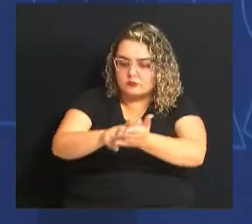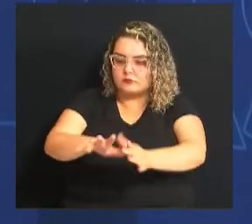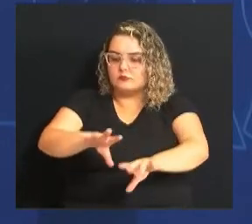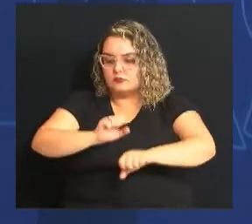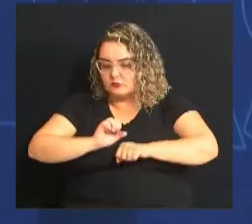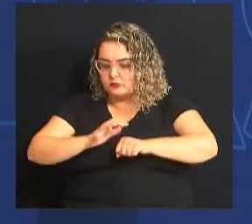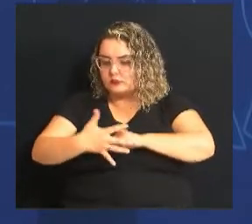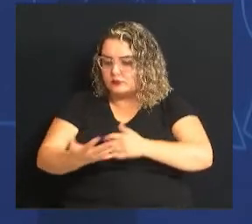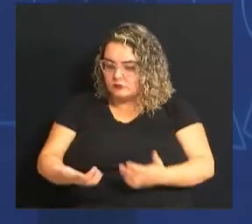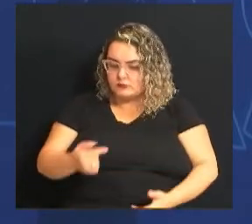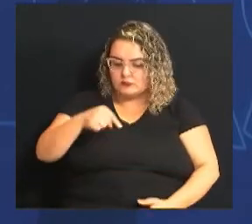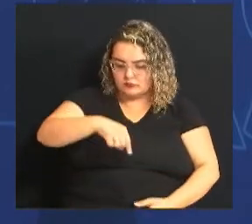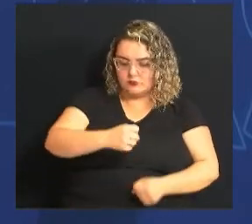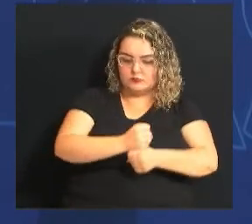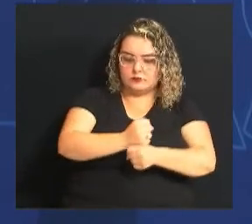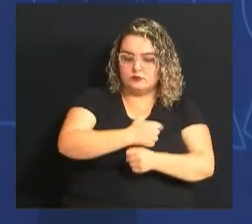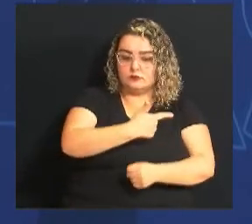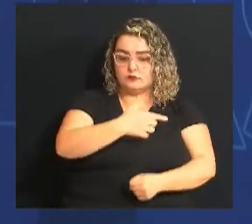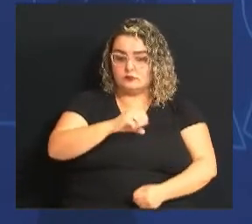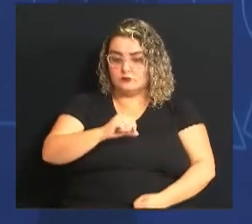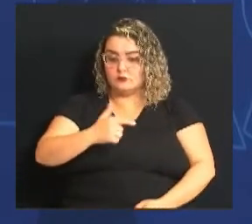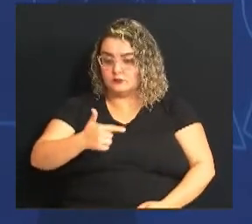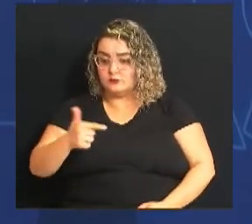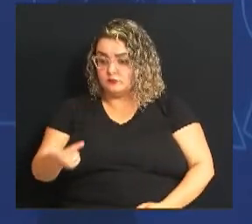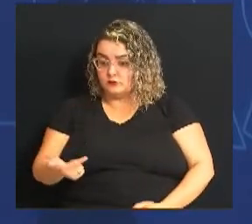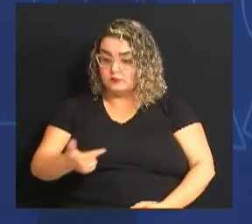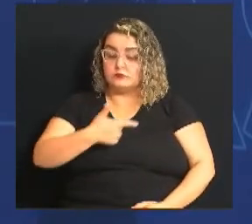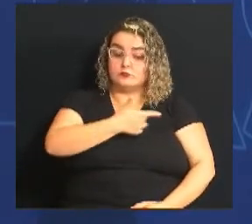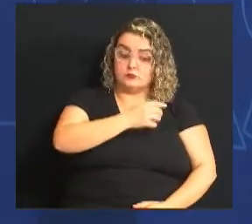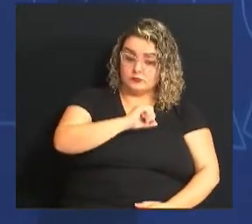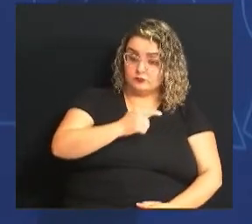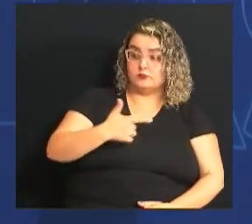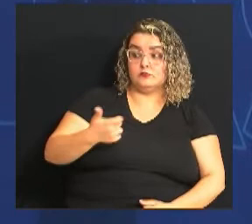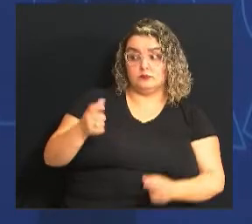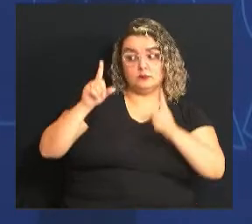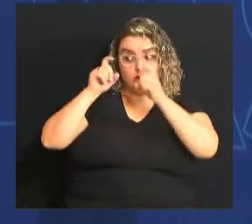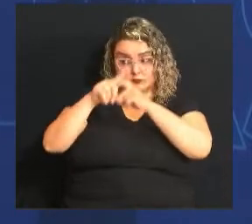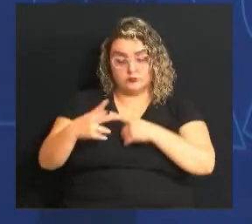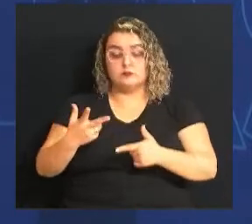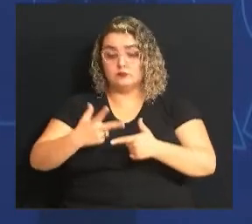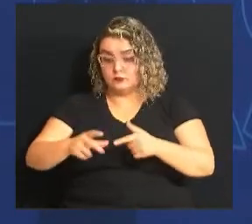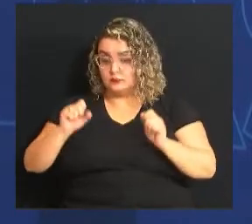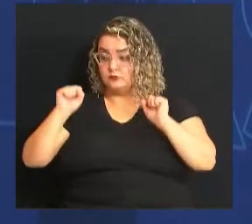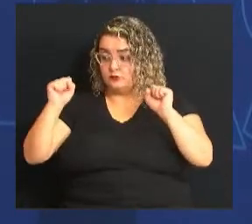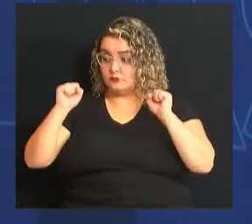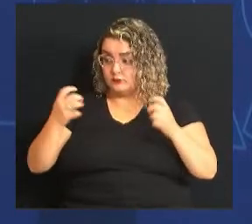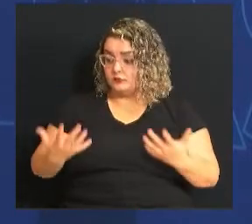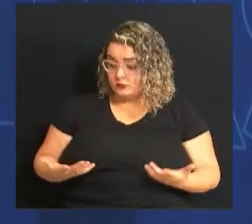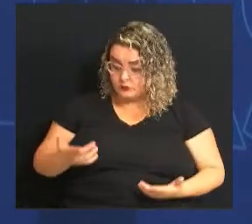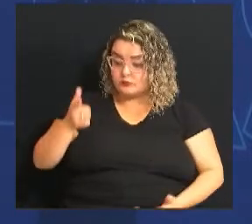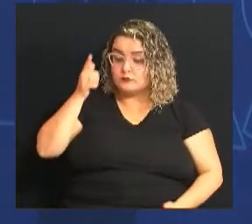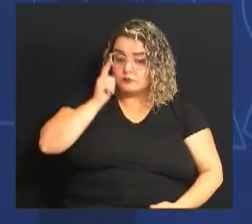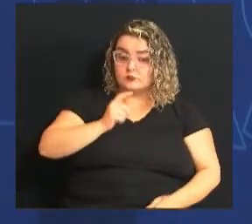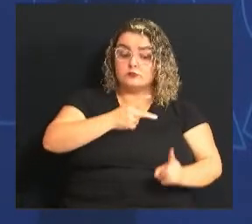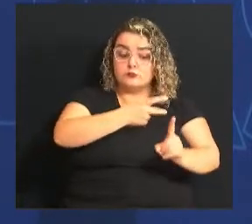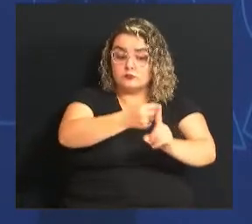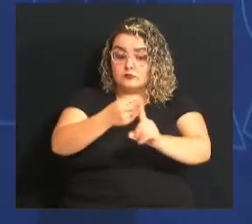de 2022, 2021 também foi muito complicado. É uma conquista conseguir imunizar as crianças de